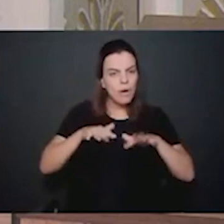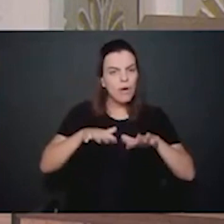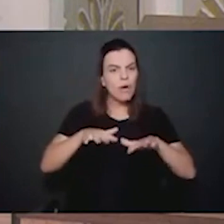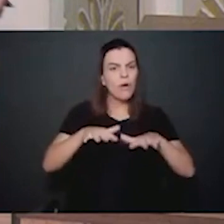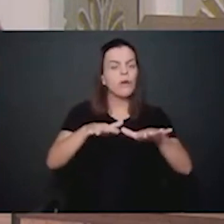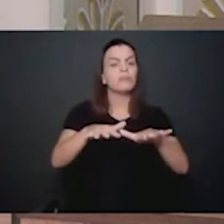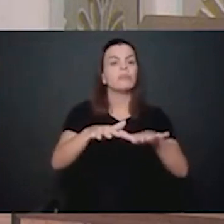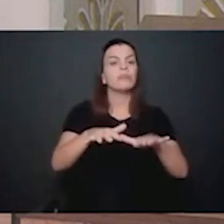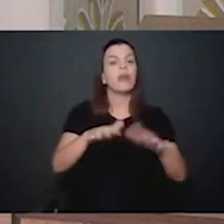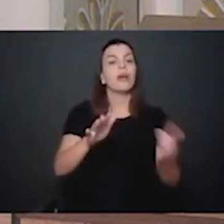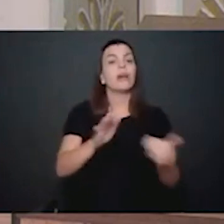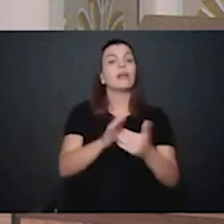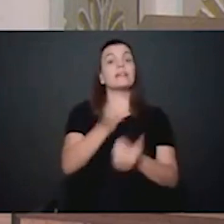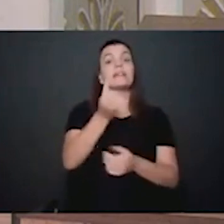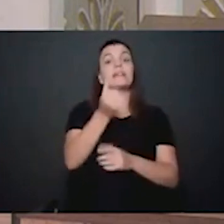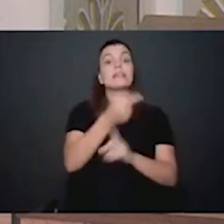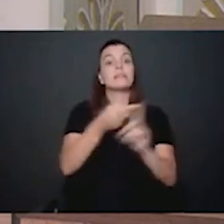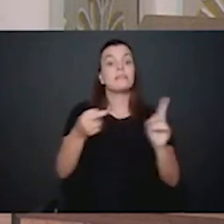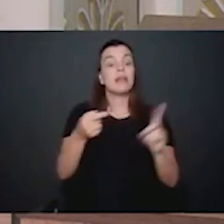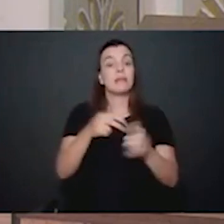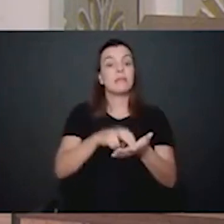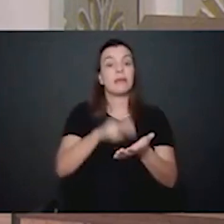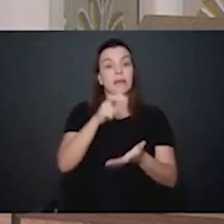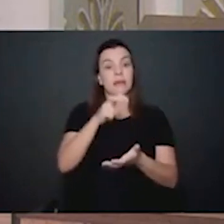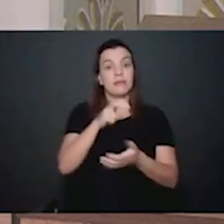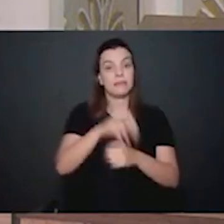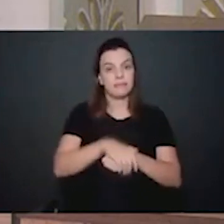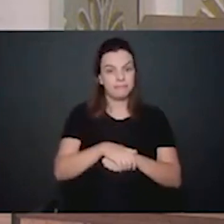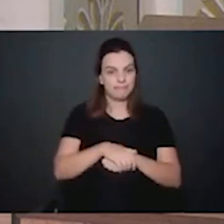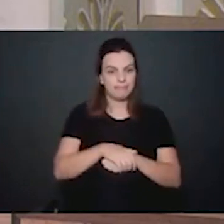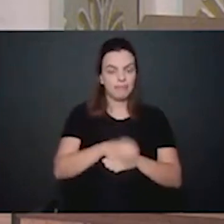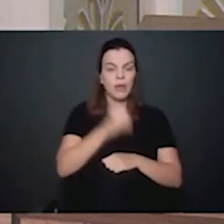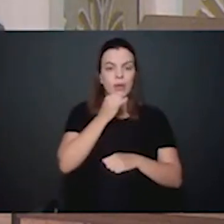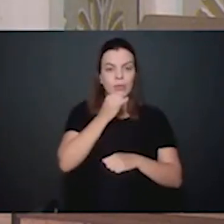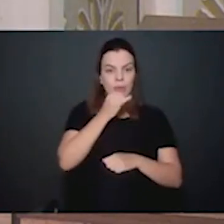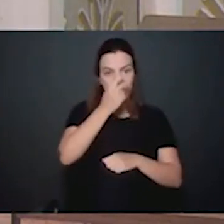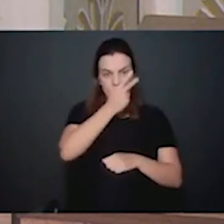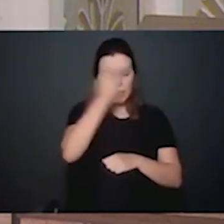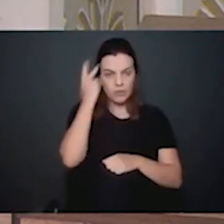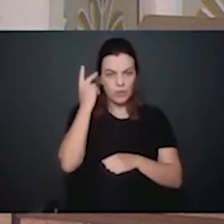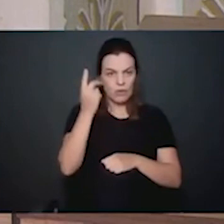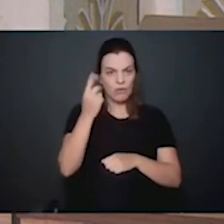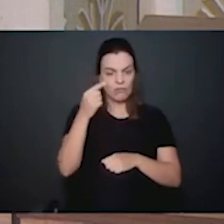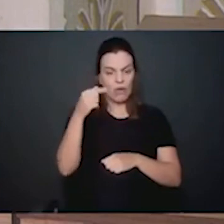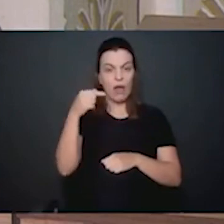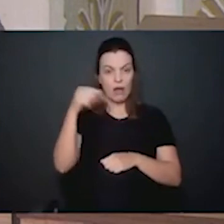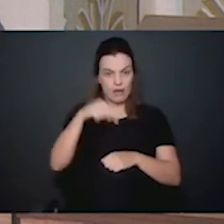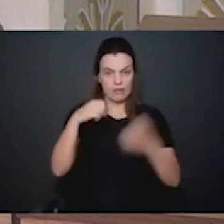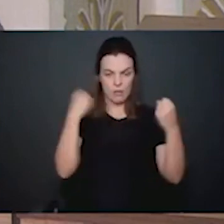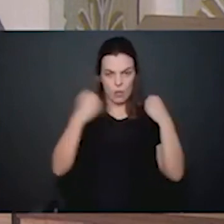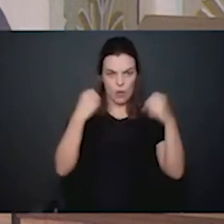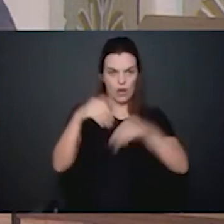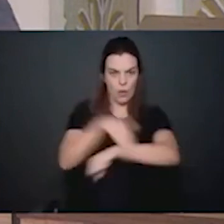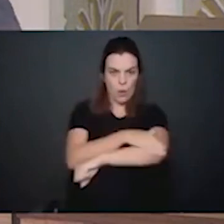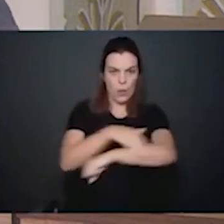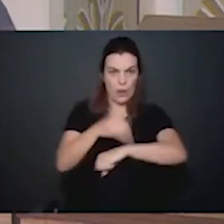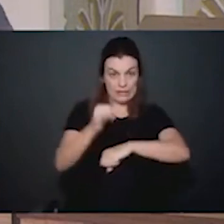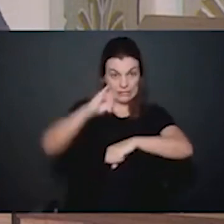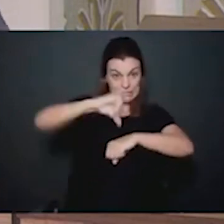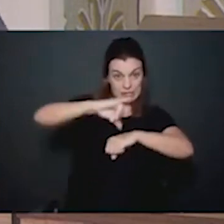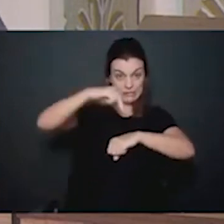um atleta um cidadão que mora longe do centro da cidade onde geralmente são realizadas essas provas essas corridas